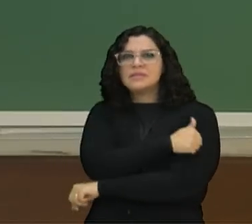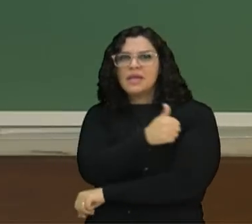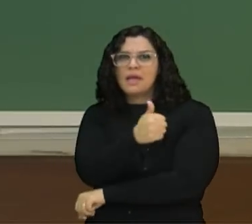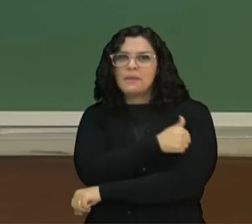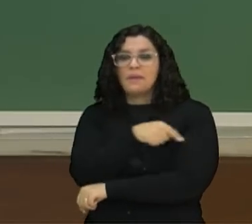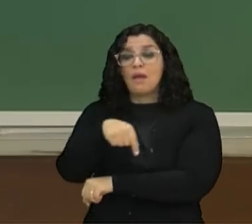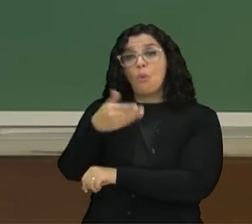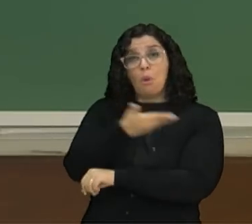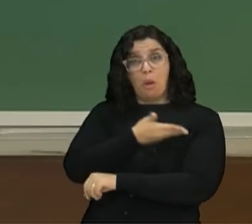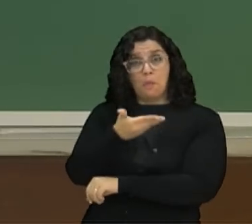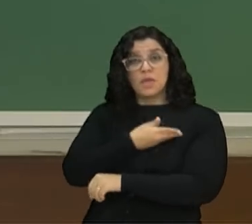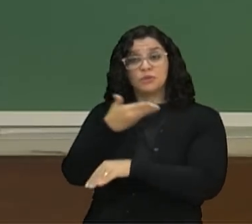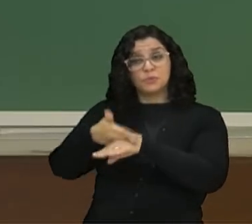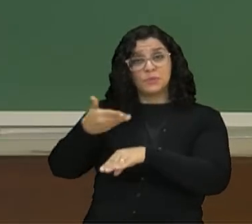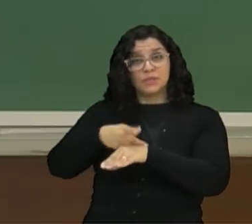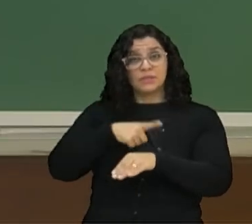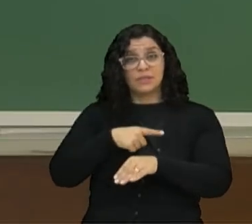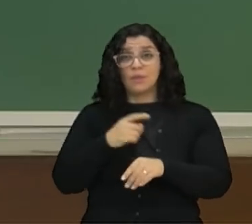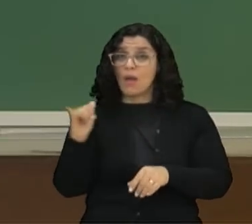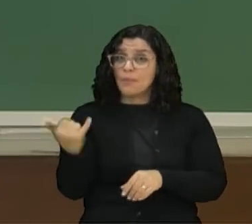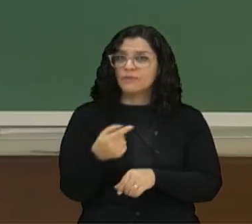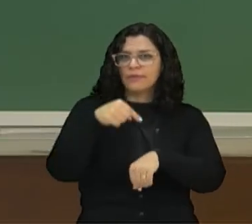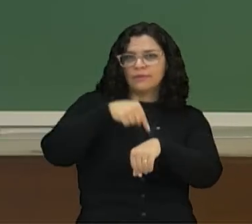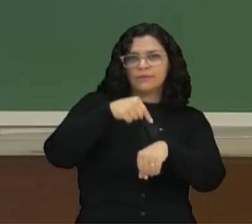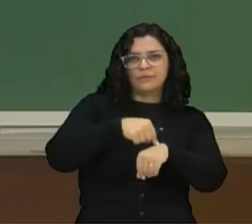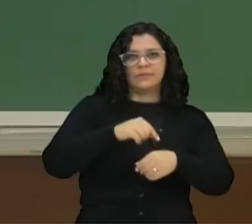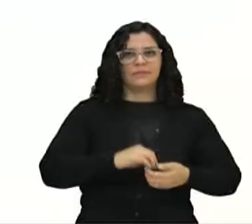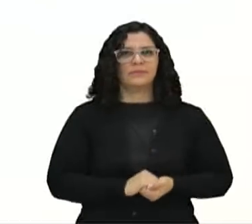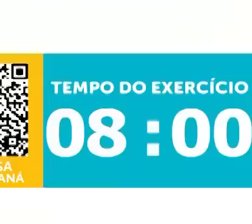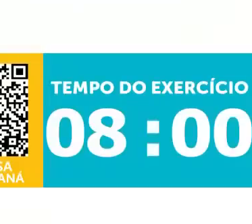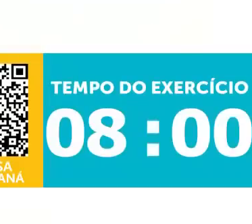vocês praticarem. Beleza? Aproveitem o tempo.